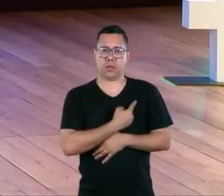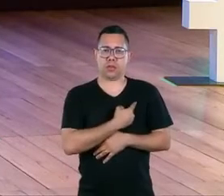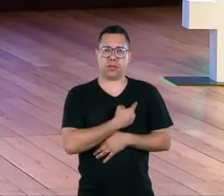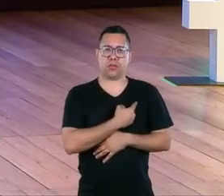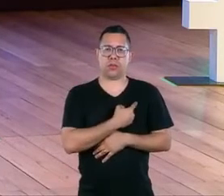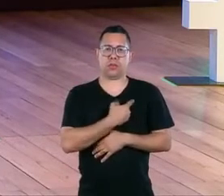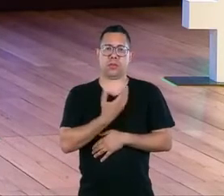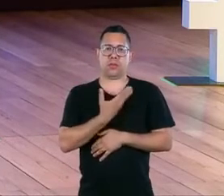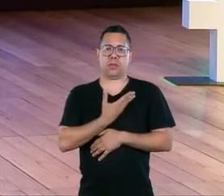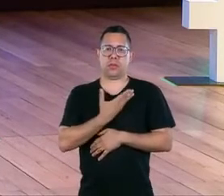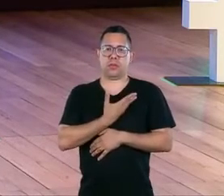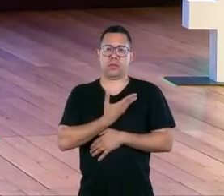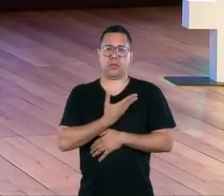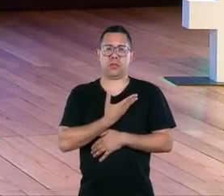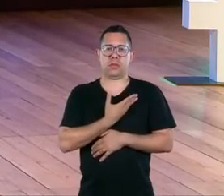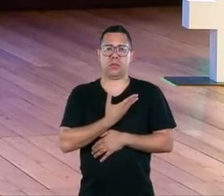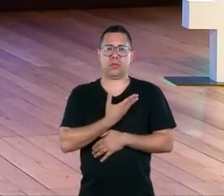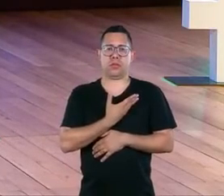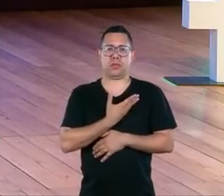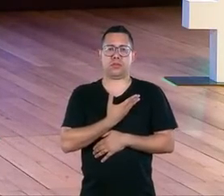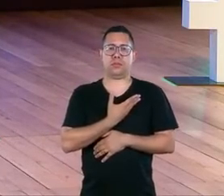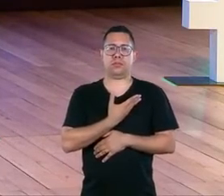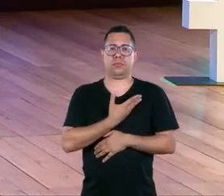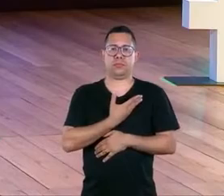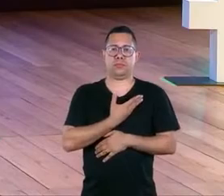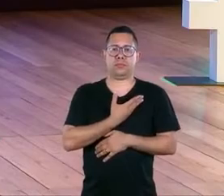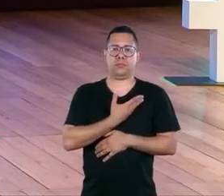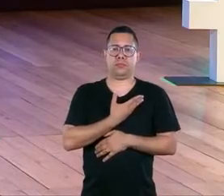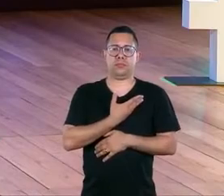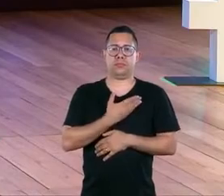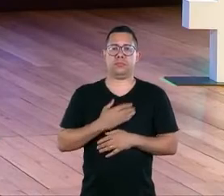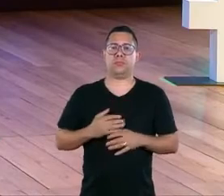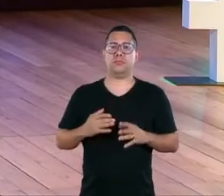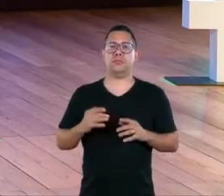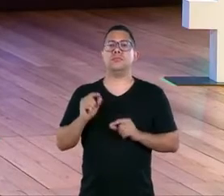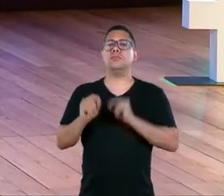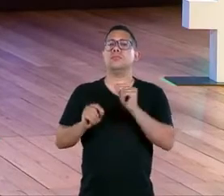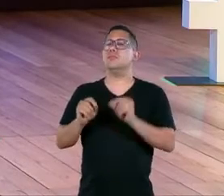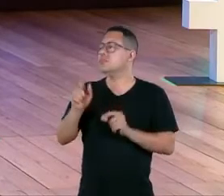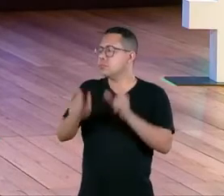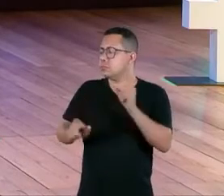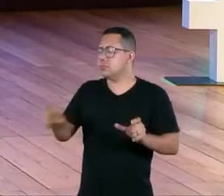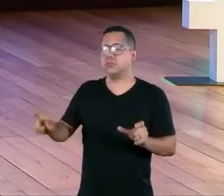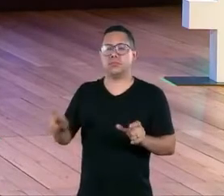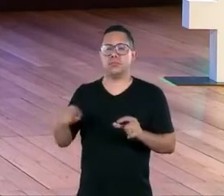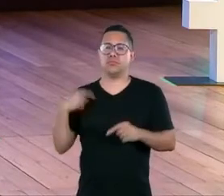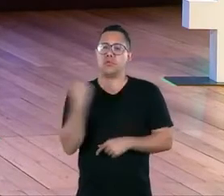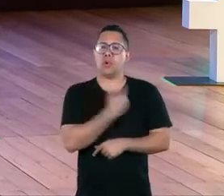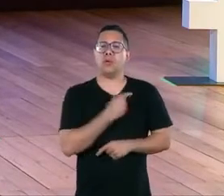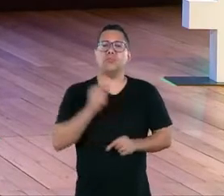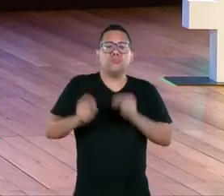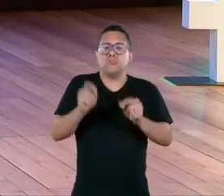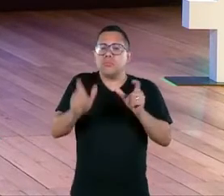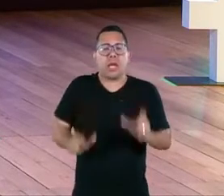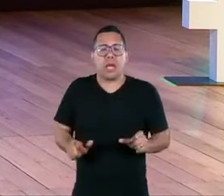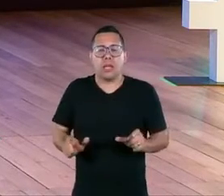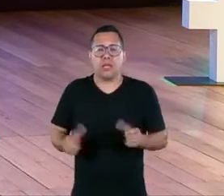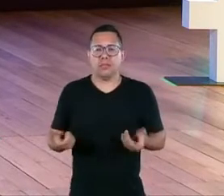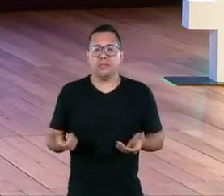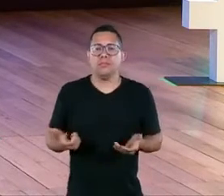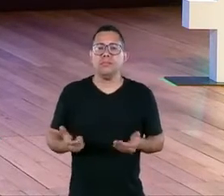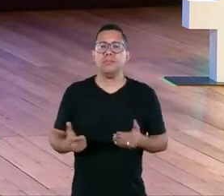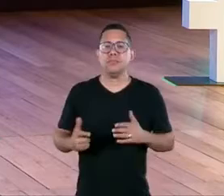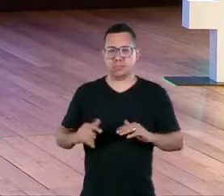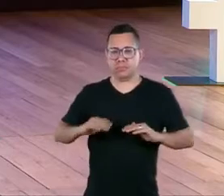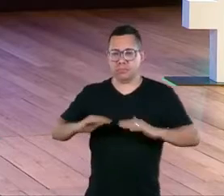e universal de todas as culturas do mundo. E quem somos nós? Não é dos jardineiros que vamos arrumando aqui, ali,